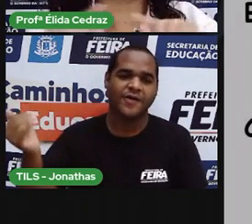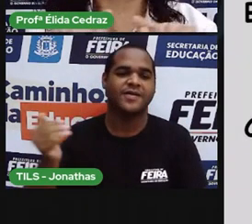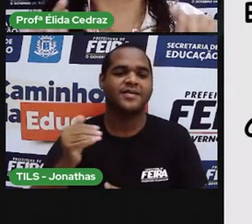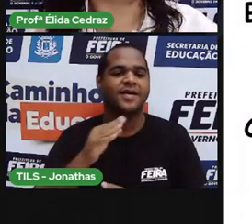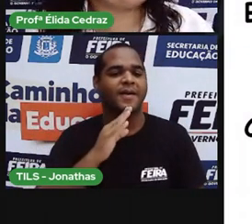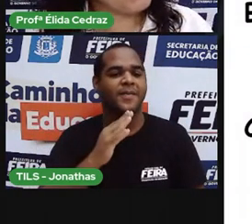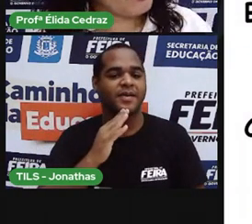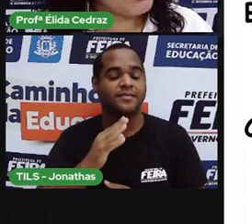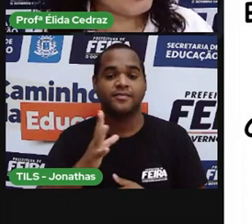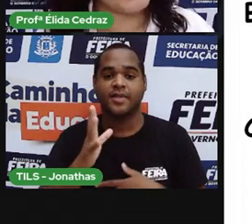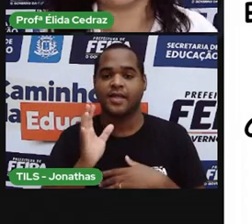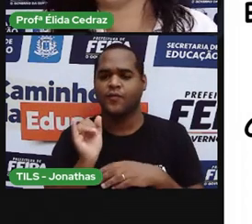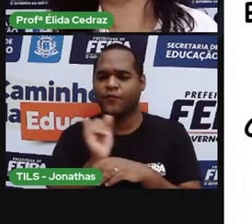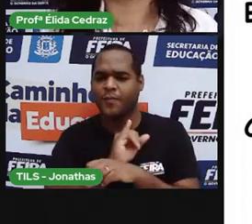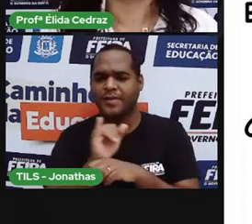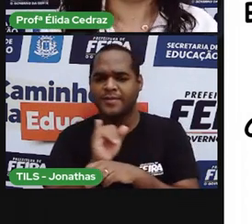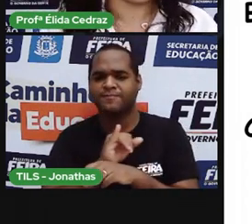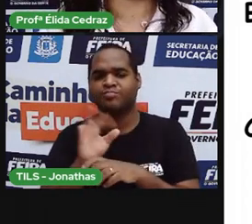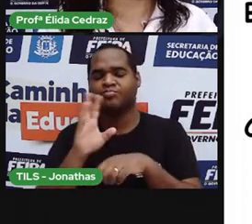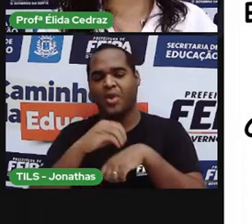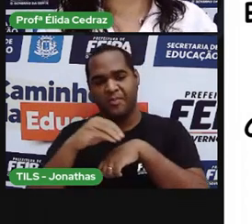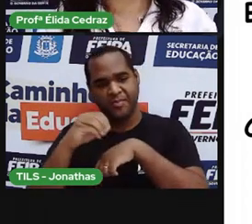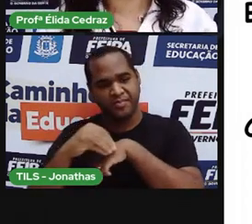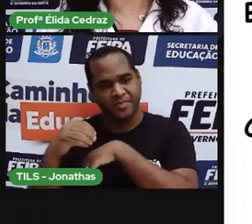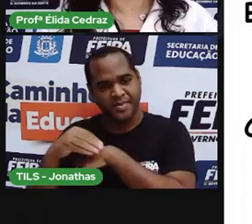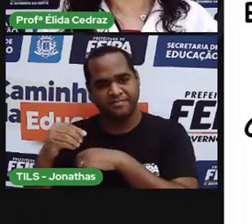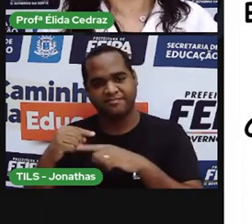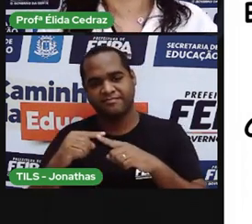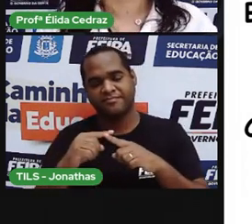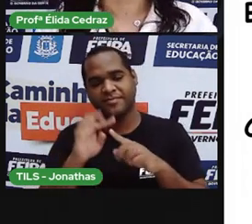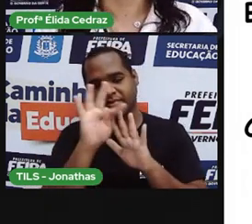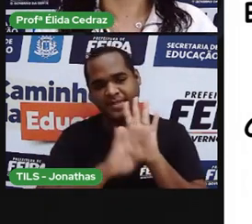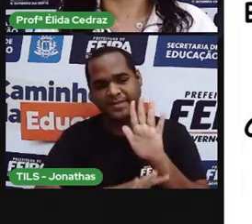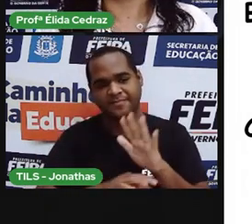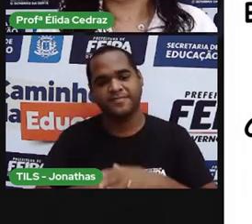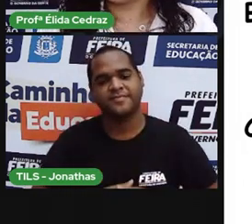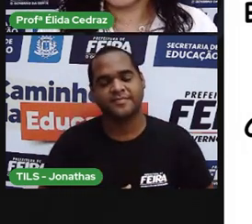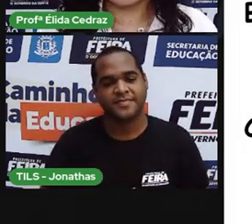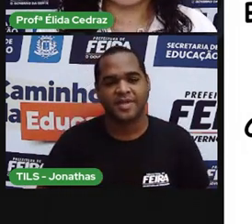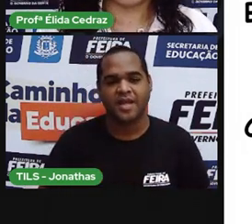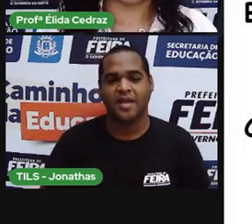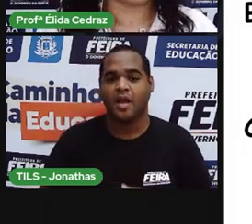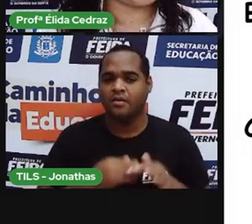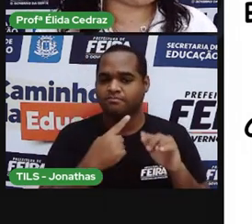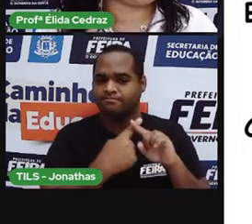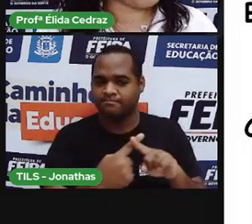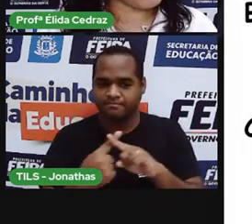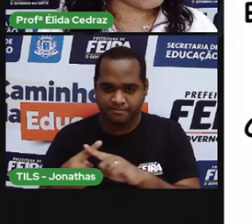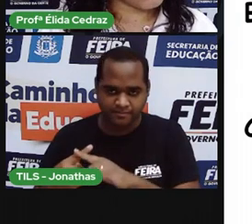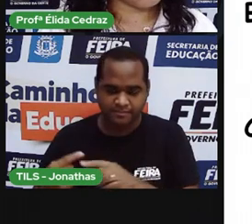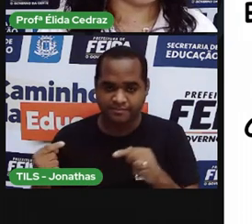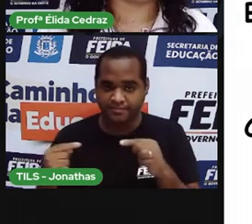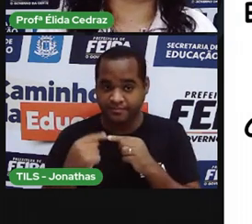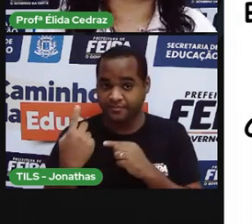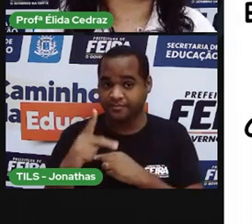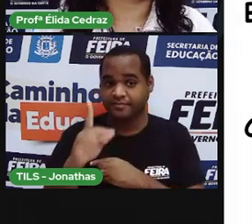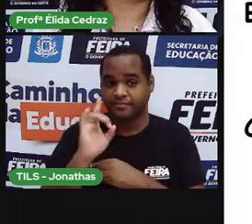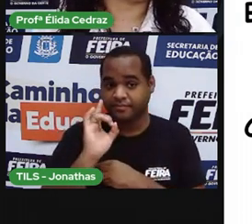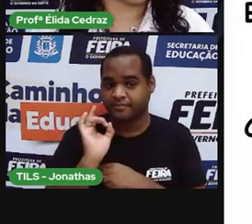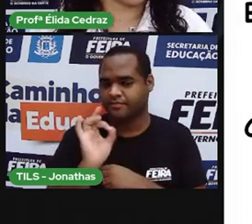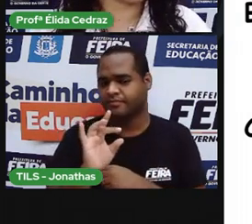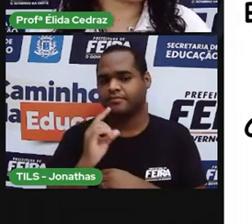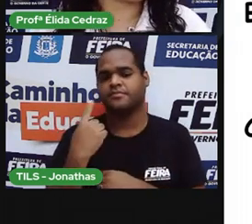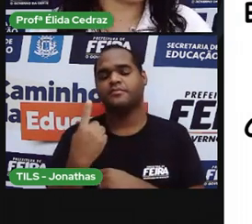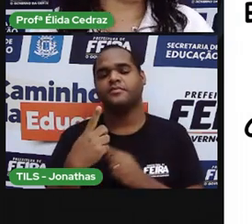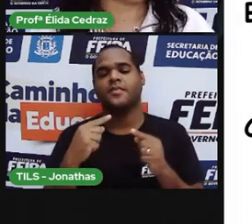informação no próprio texto. Agora nós vamos marcar um xizinho, apenas um,